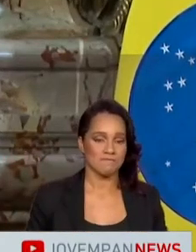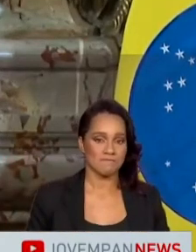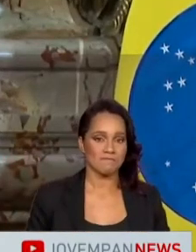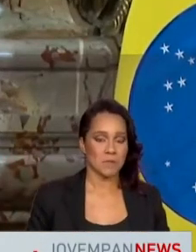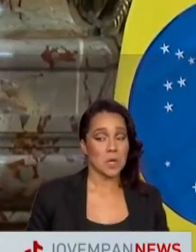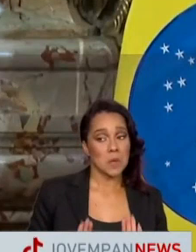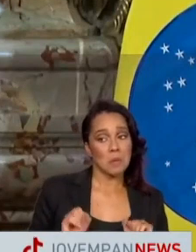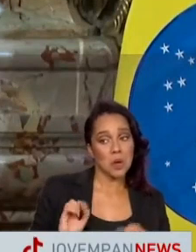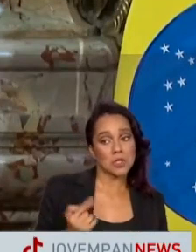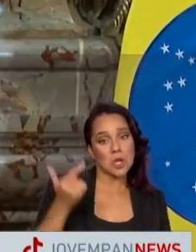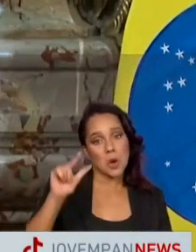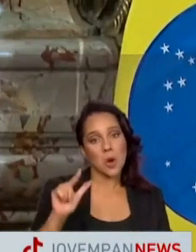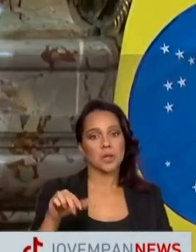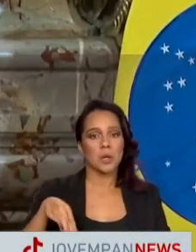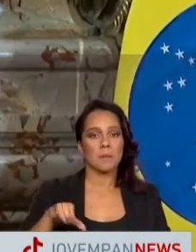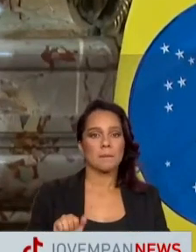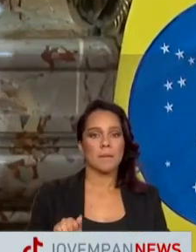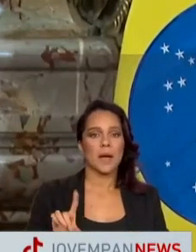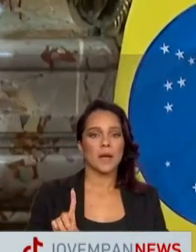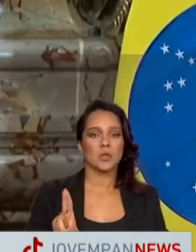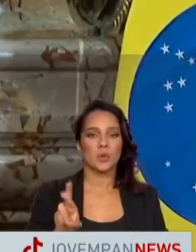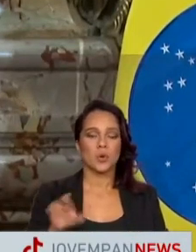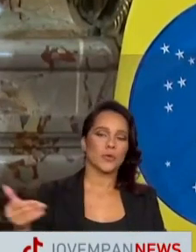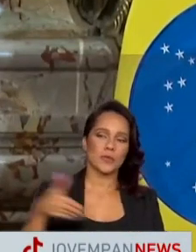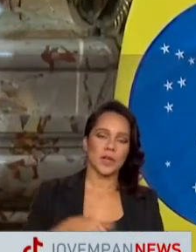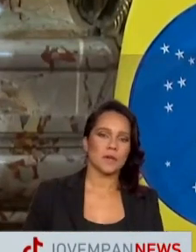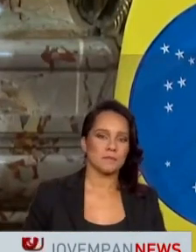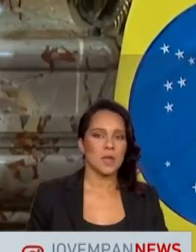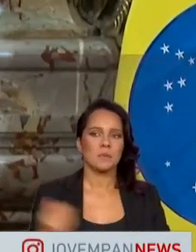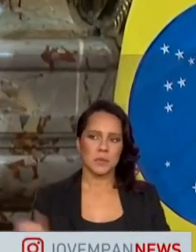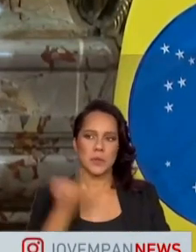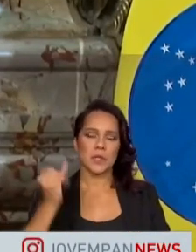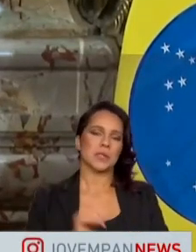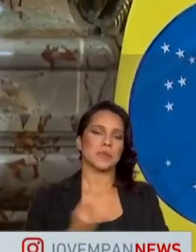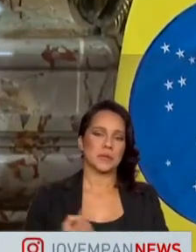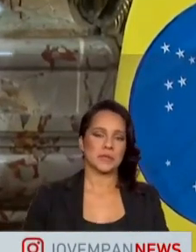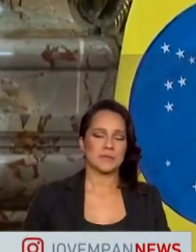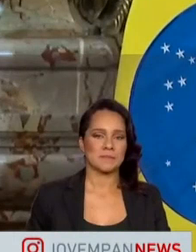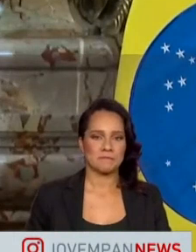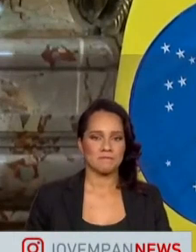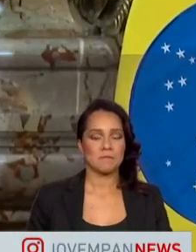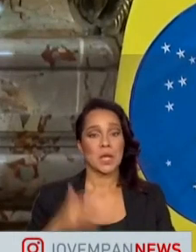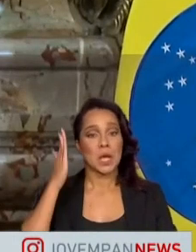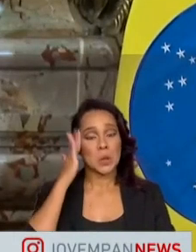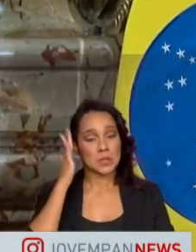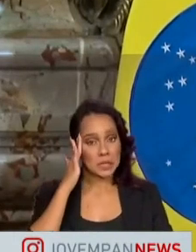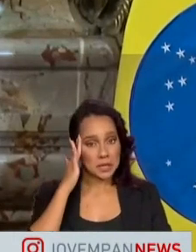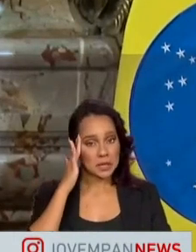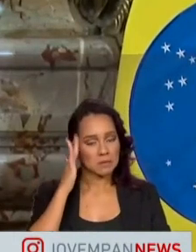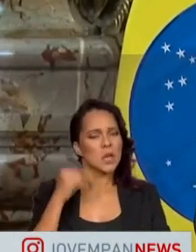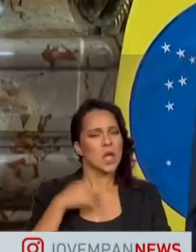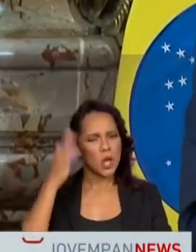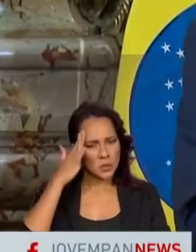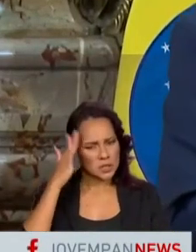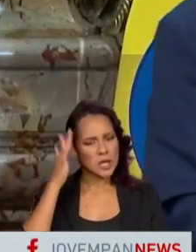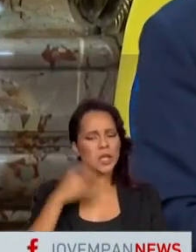nós. E quem sabe na outra o Maduro compareça. E talvez na será reunião, muito importante para nós. Venga Maduro, isso será muito importante para nós. Eu